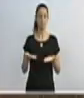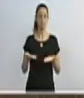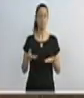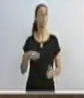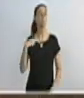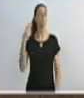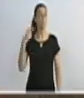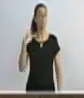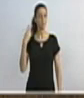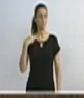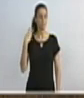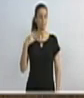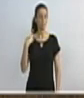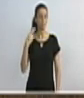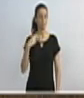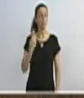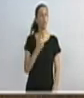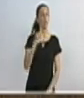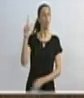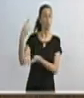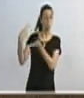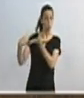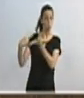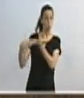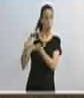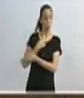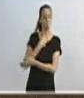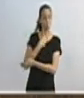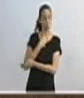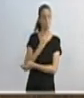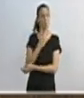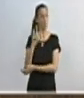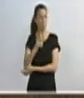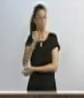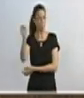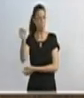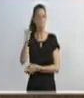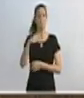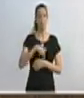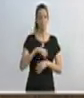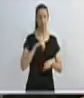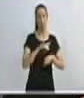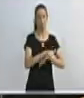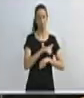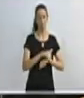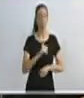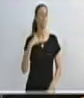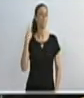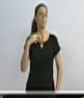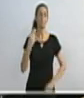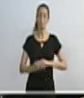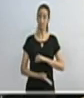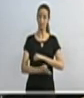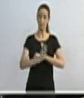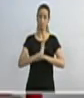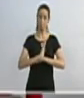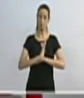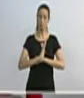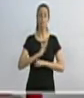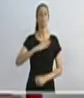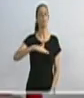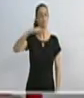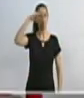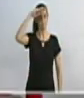Os vereadores, por estarem em outros compromissos representando a Câmara. Vereador Zeca Bombeiro,